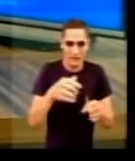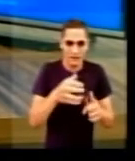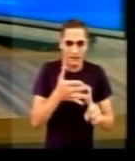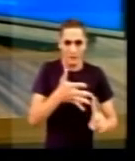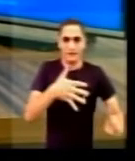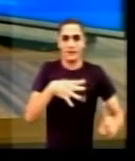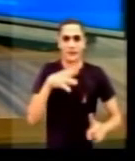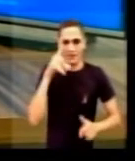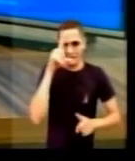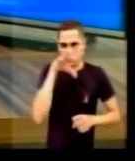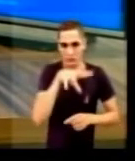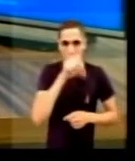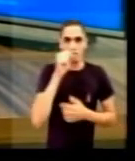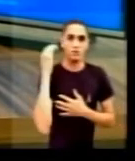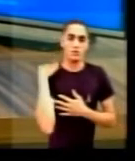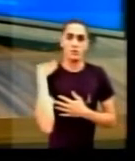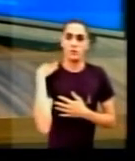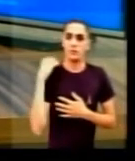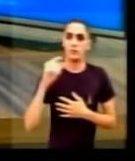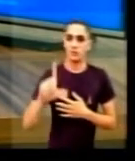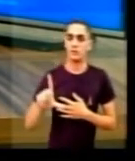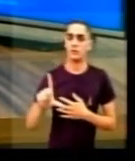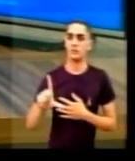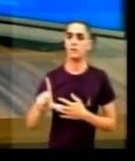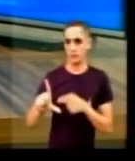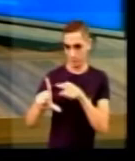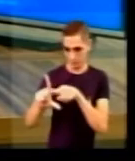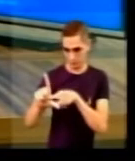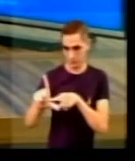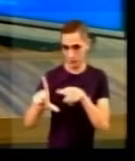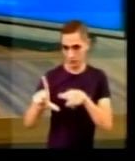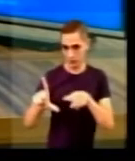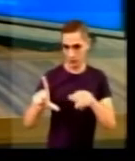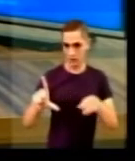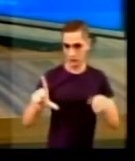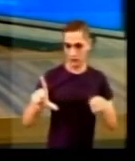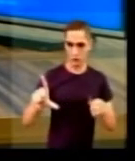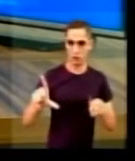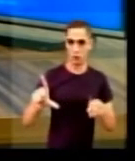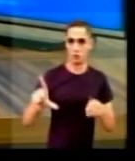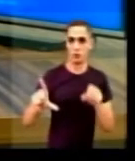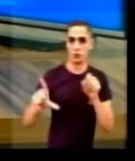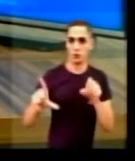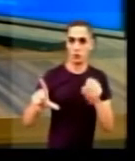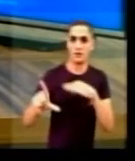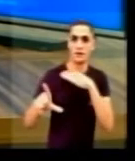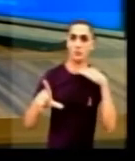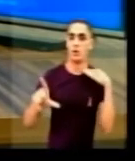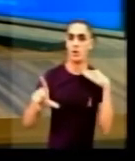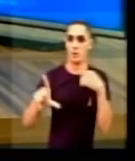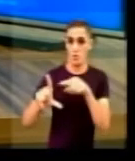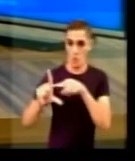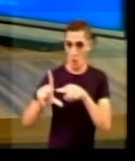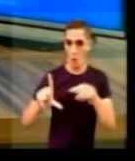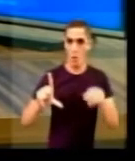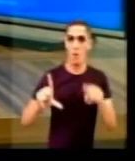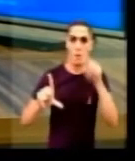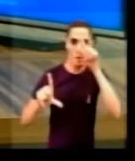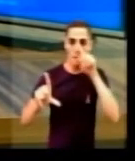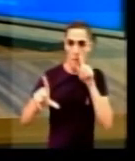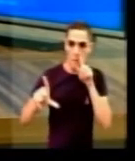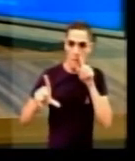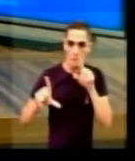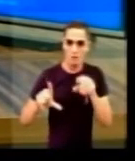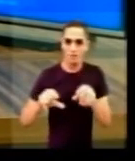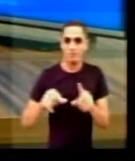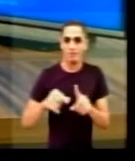óbitos em azul. Né? Então, também a mesma coisa, ocorrendo uma queda gradativa, com um